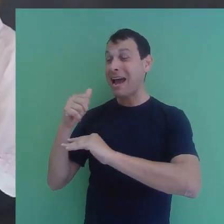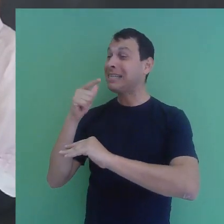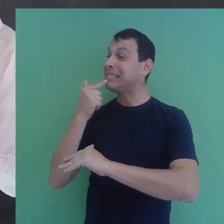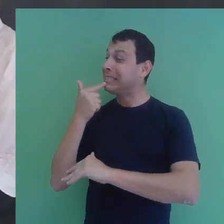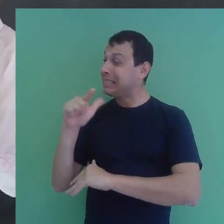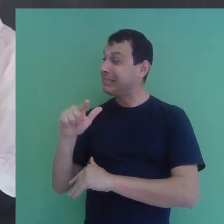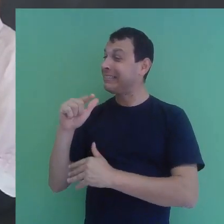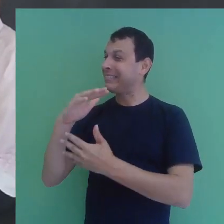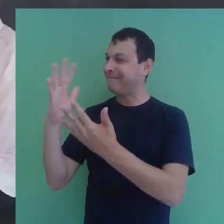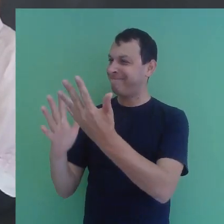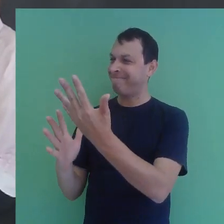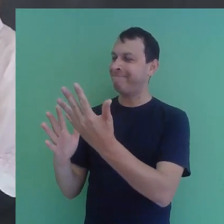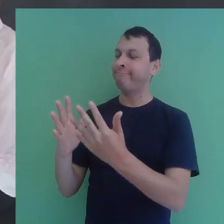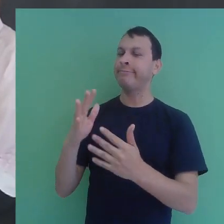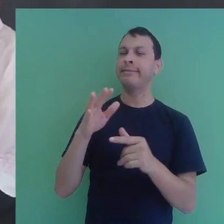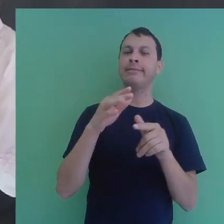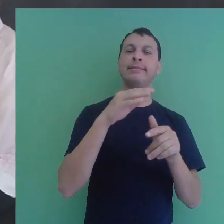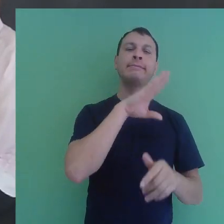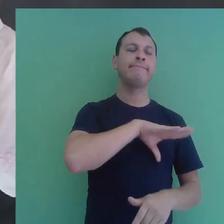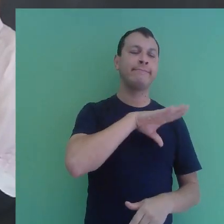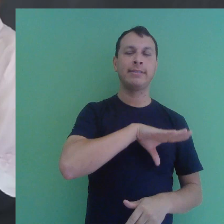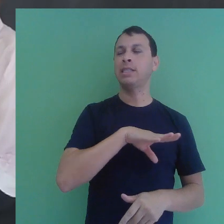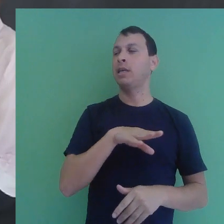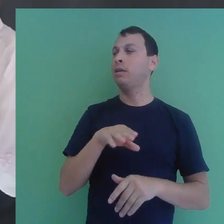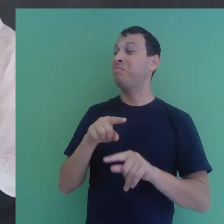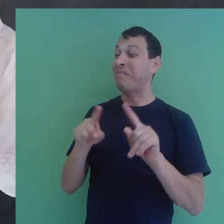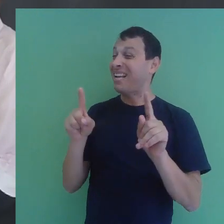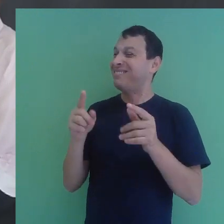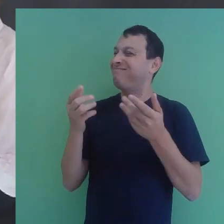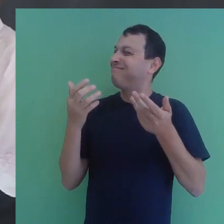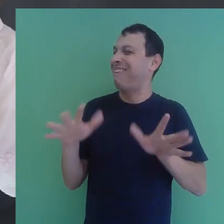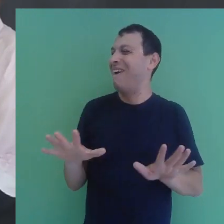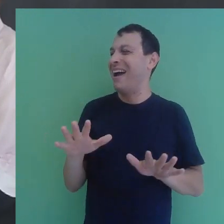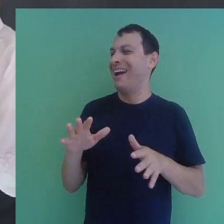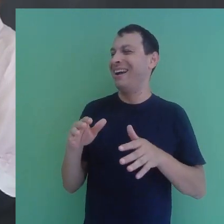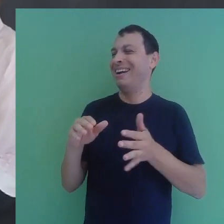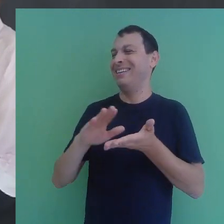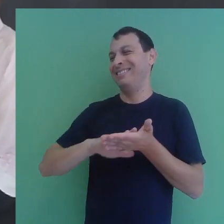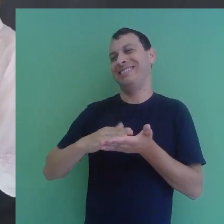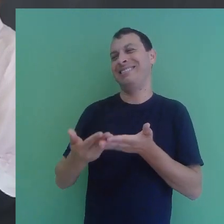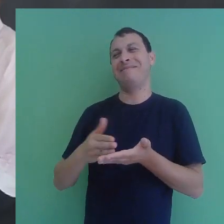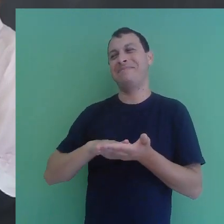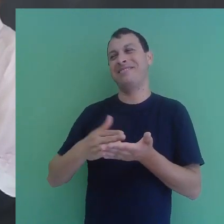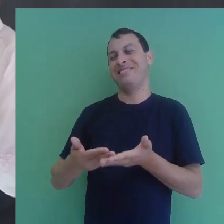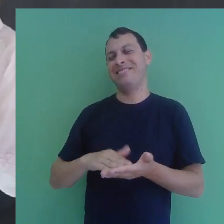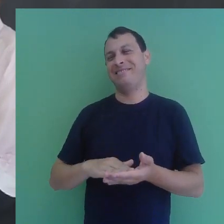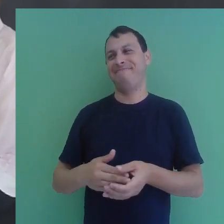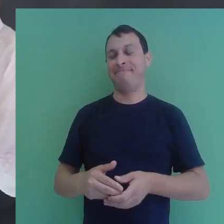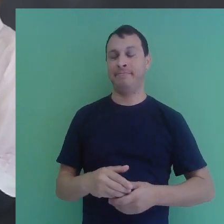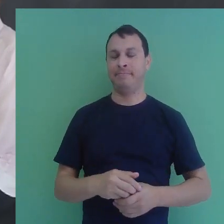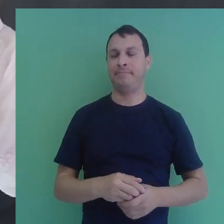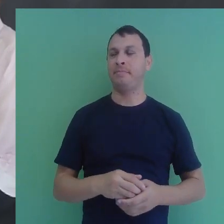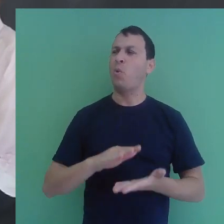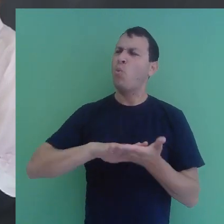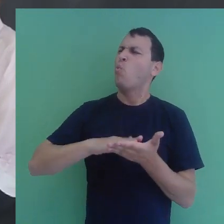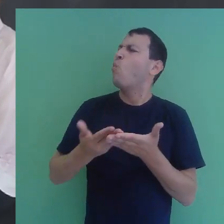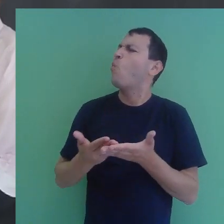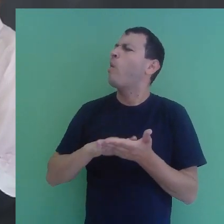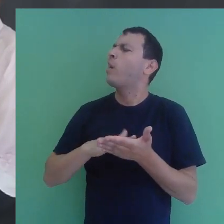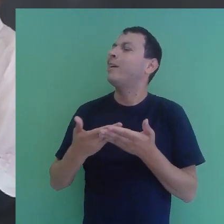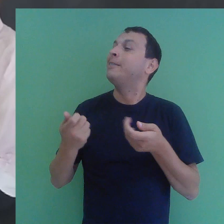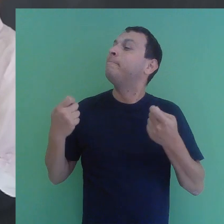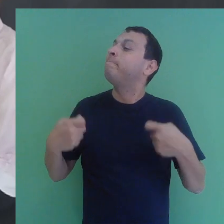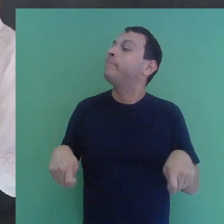e nunca vão querer ser intérpretes, né? O que um intérprete precisa? Ele